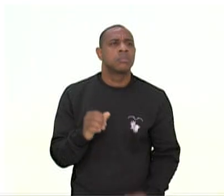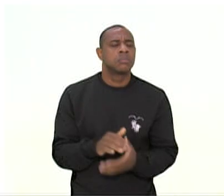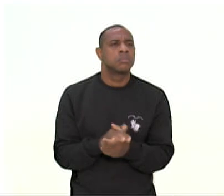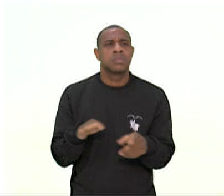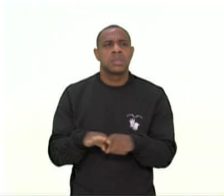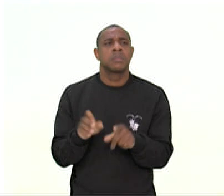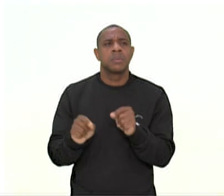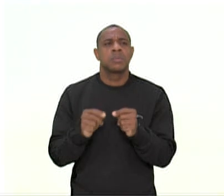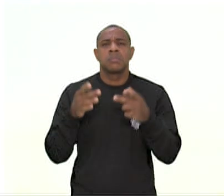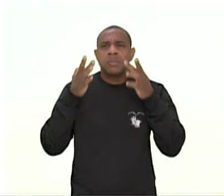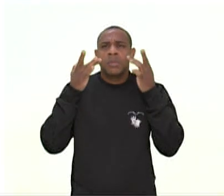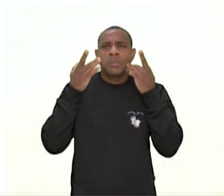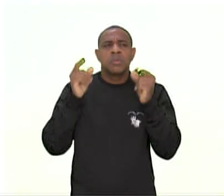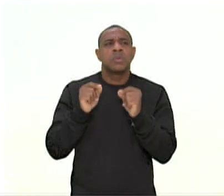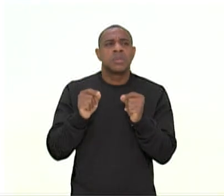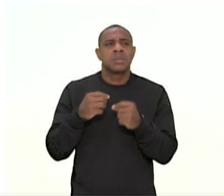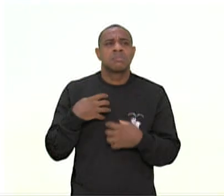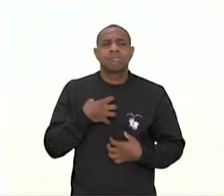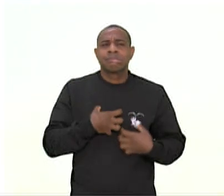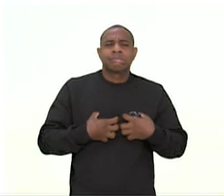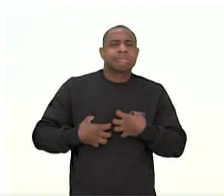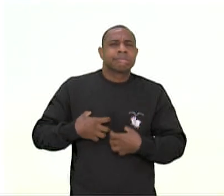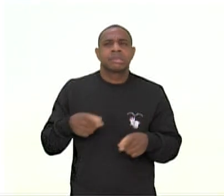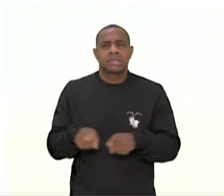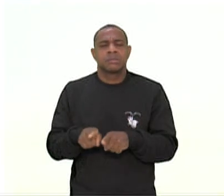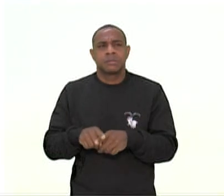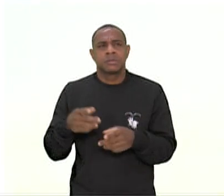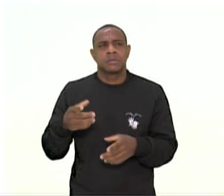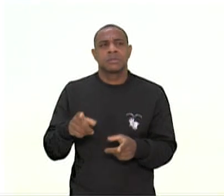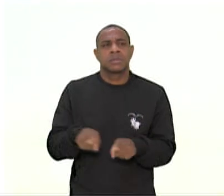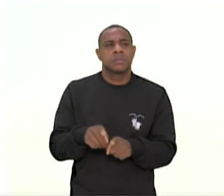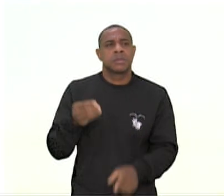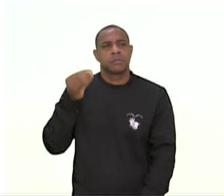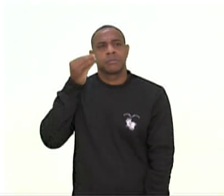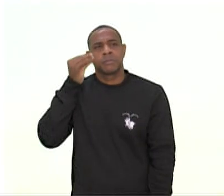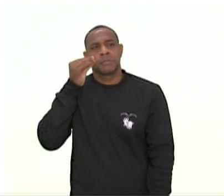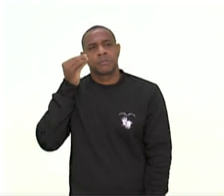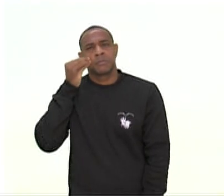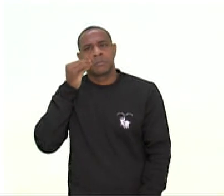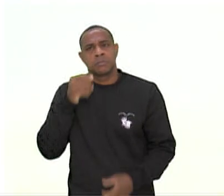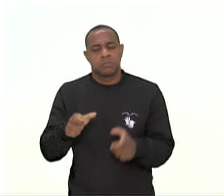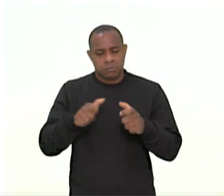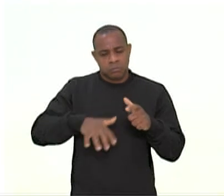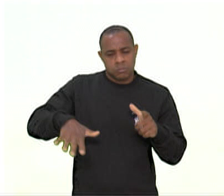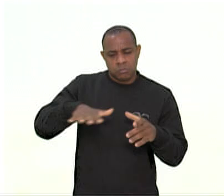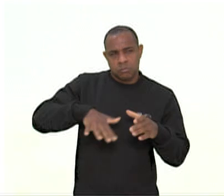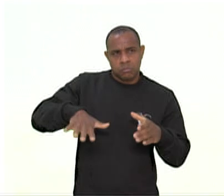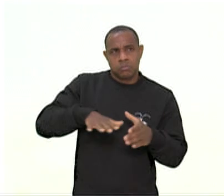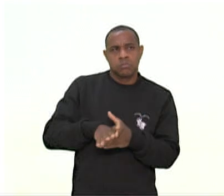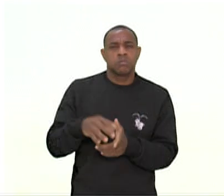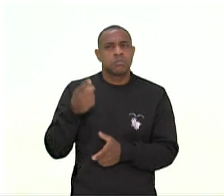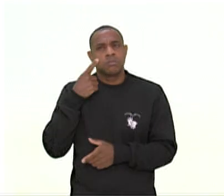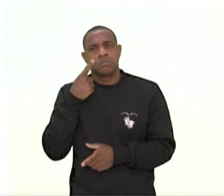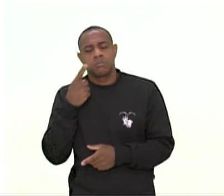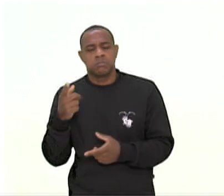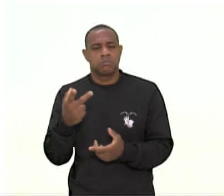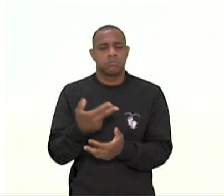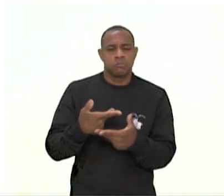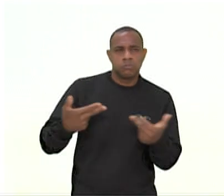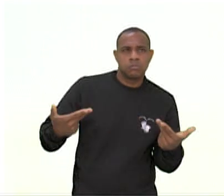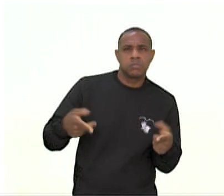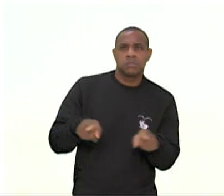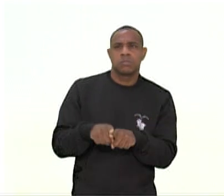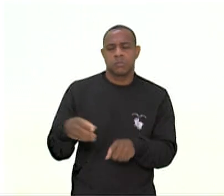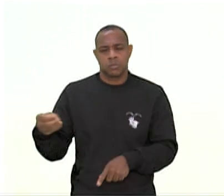o teatro do oprimido, de Augusto Boal, o experimentalismo no espaço cênico, ou seja, eles testavam muitas coisas ali, tudo